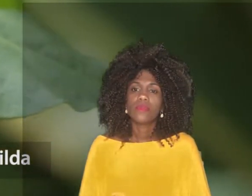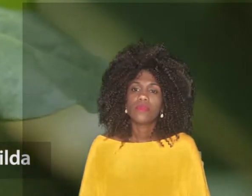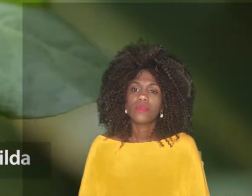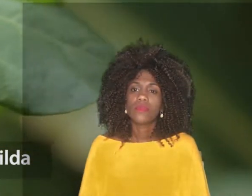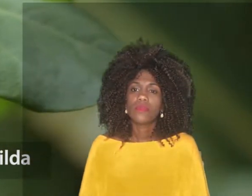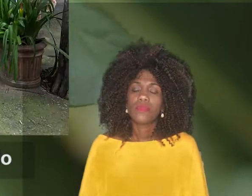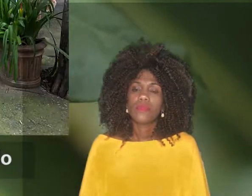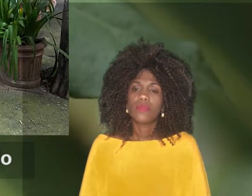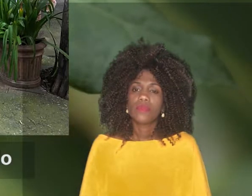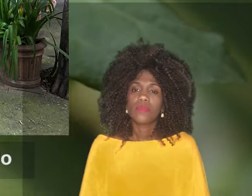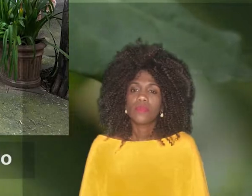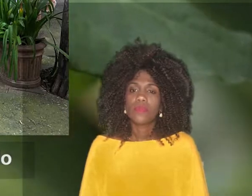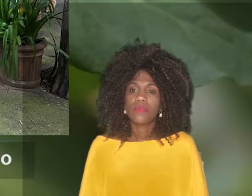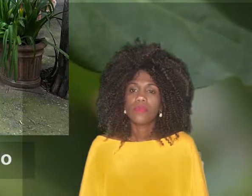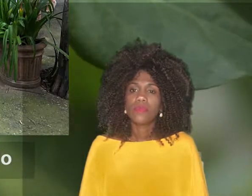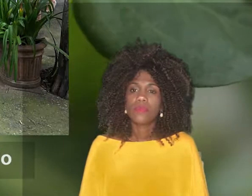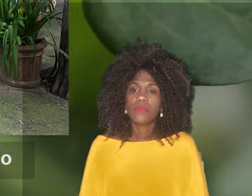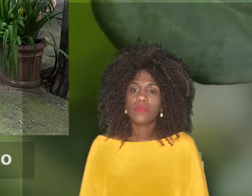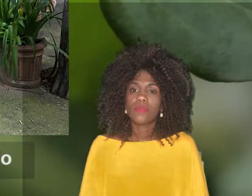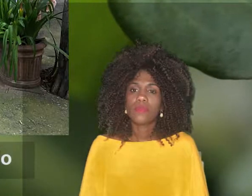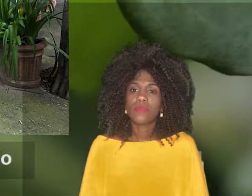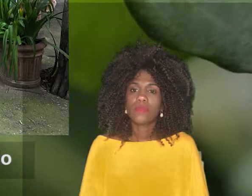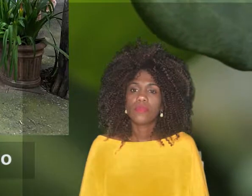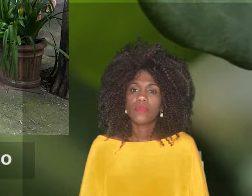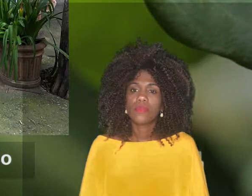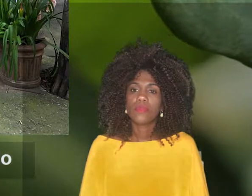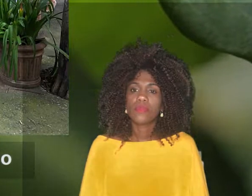Arodidiaban, Lodeim,